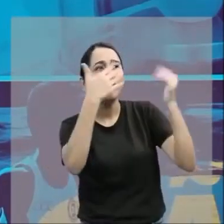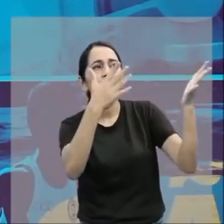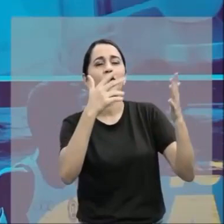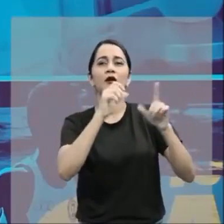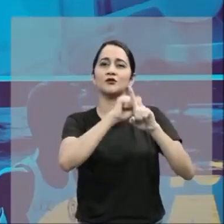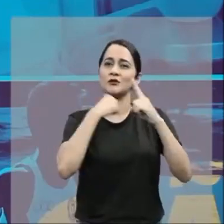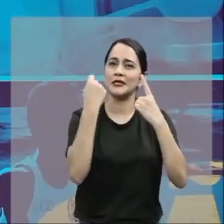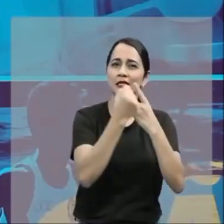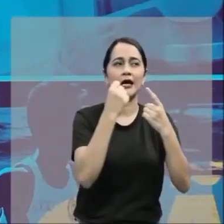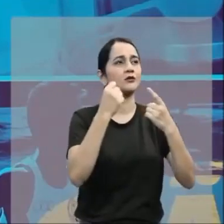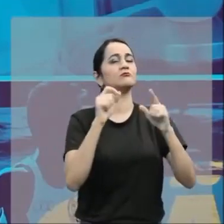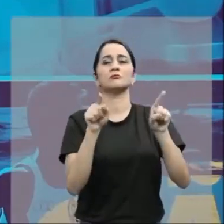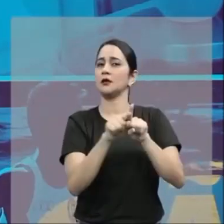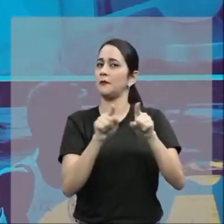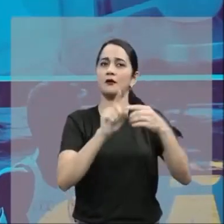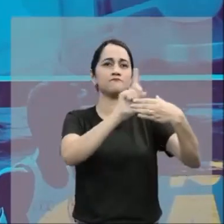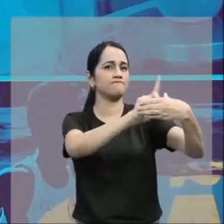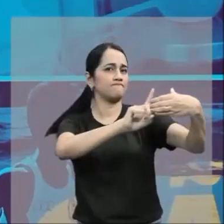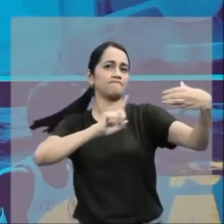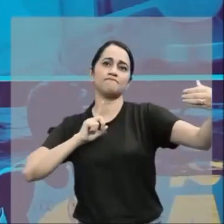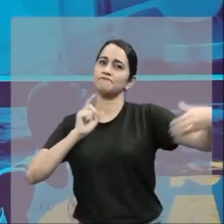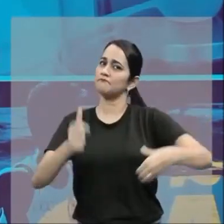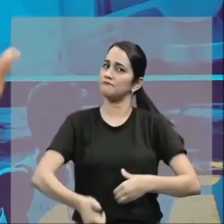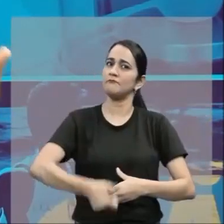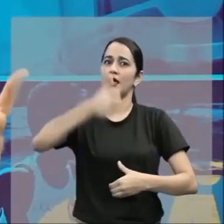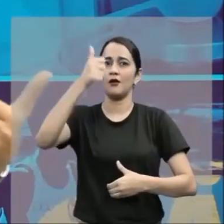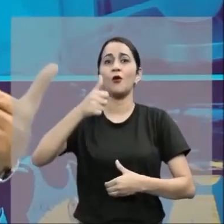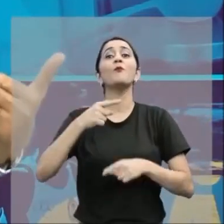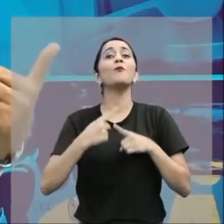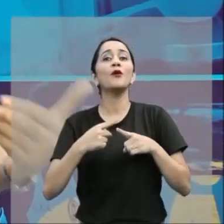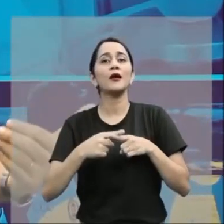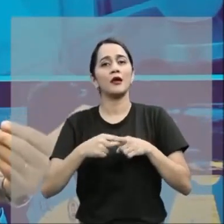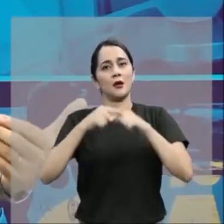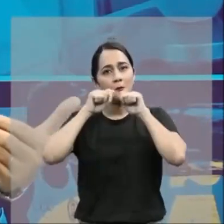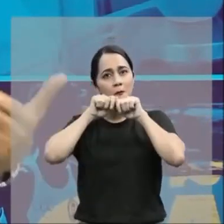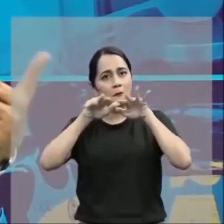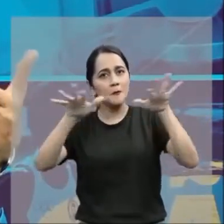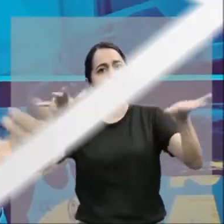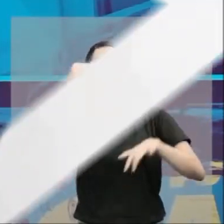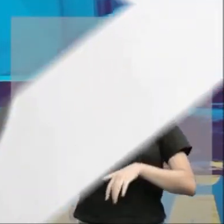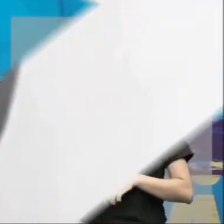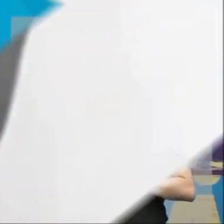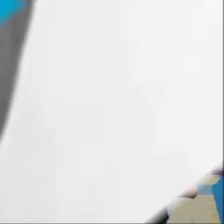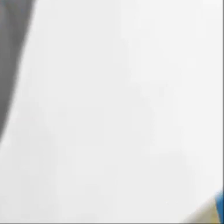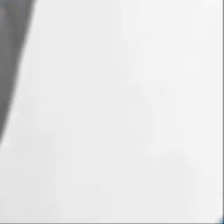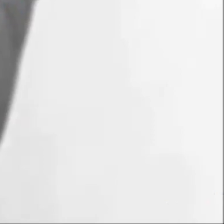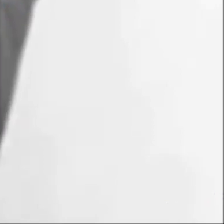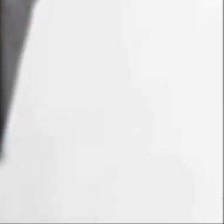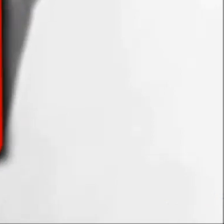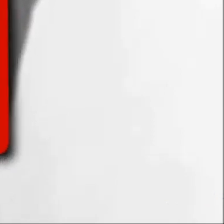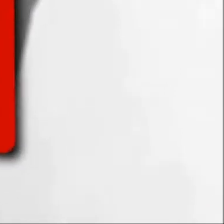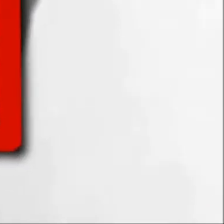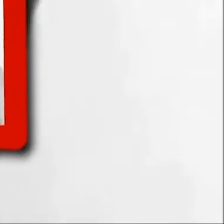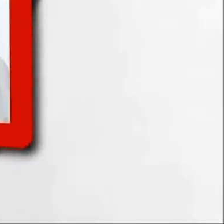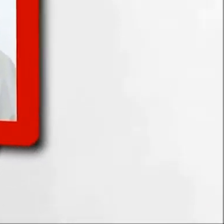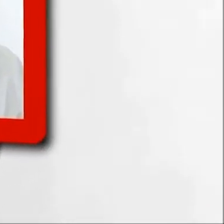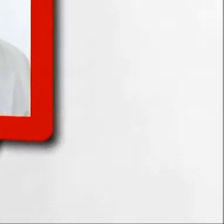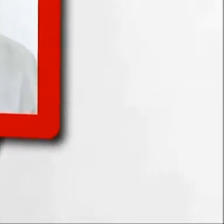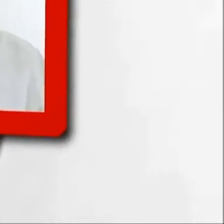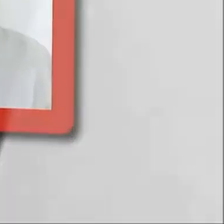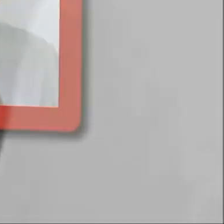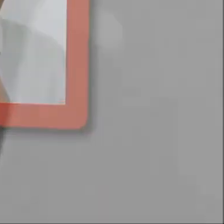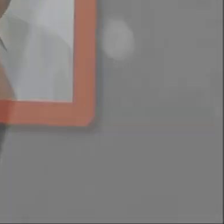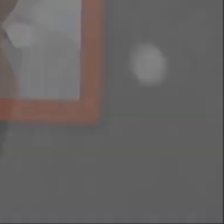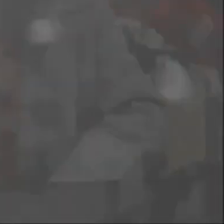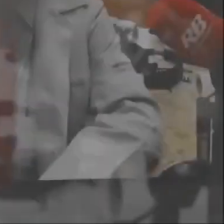isolamento familiar mesmo, né, no sentido de não passar a doença para outras pessoas. Médico, pediatra e